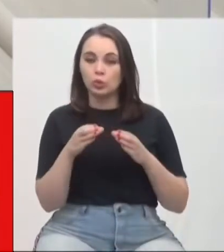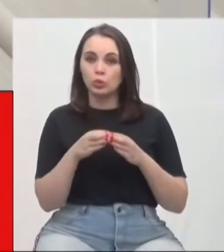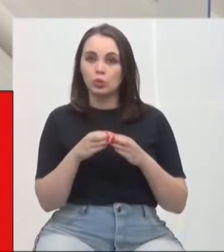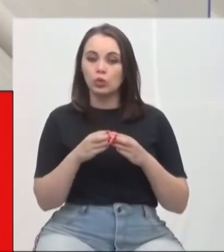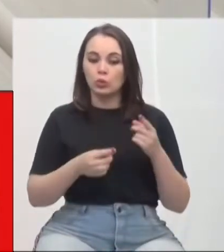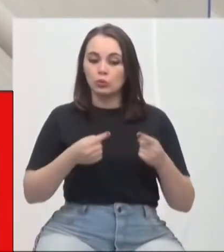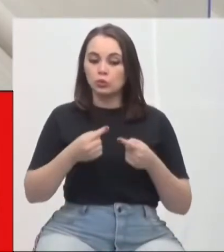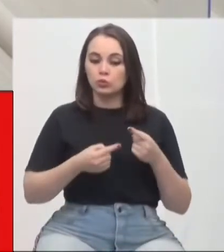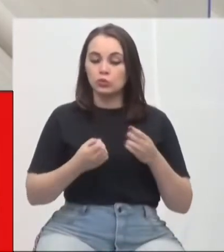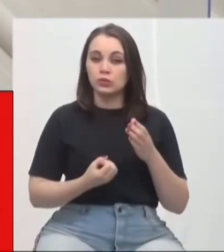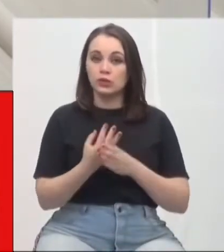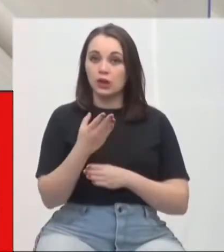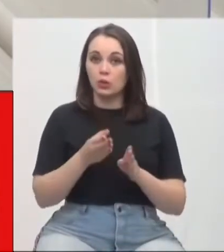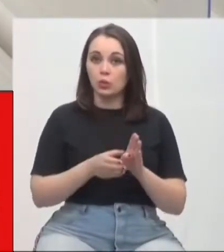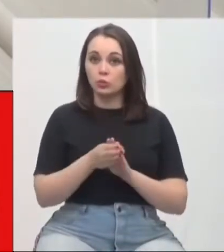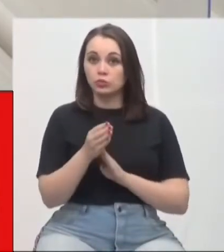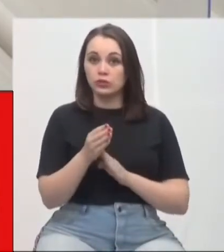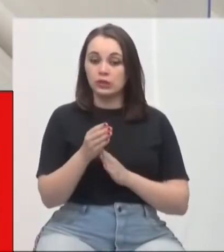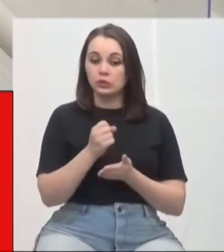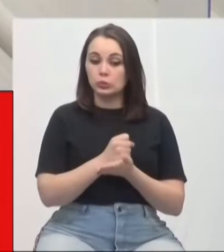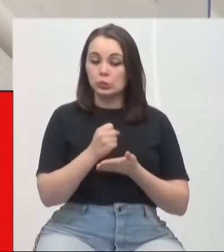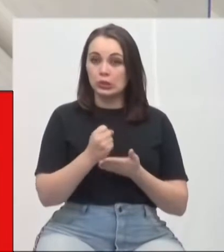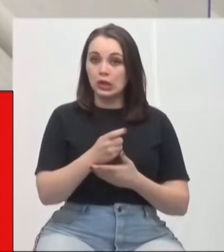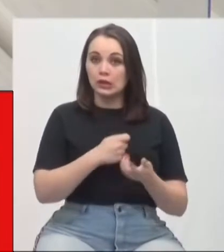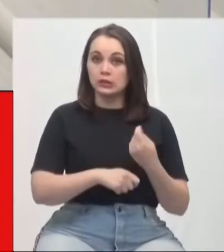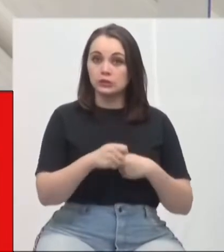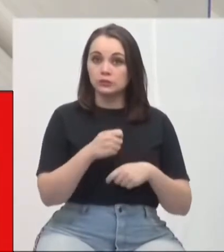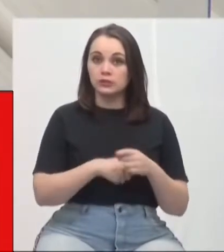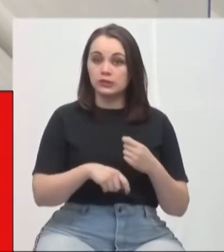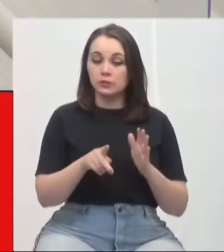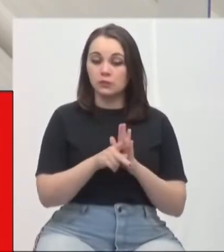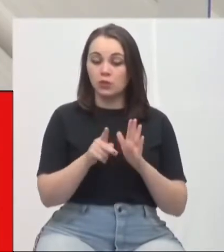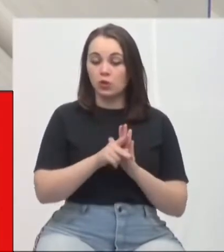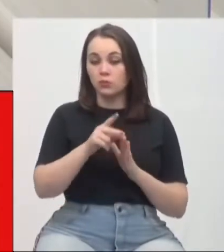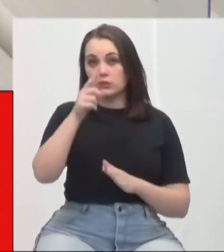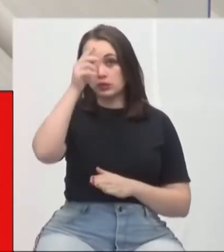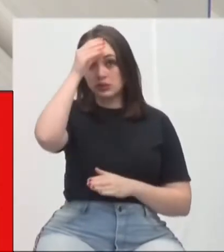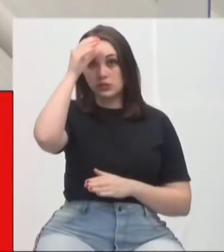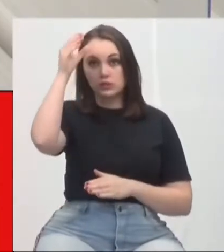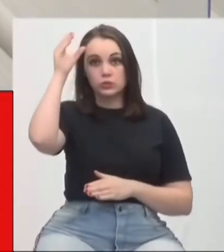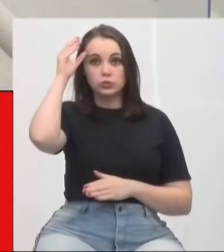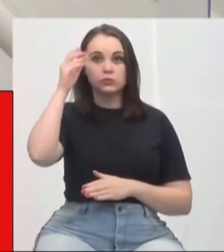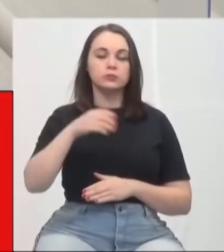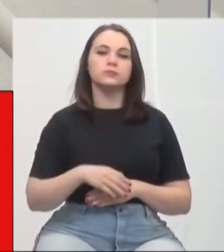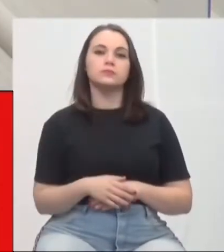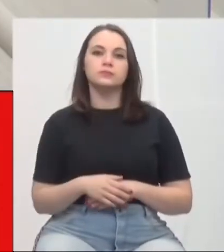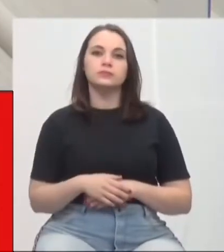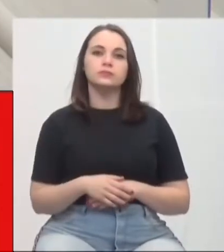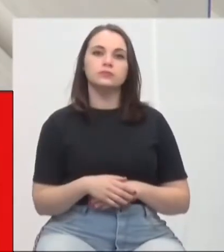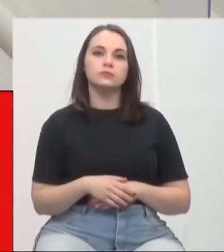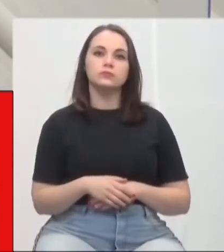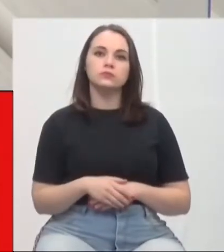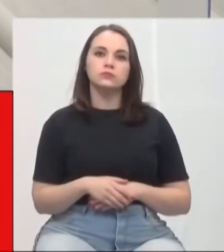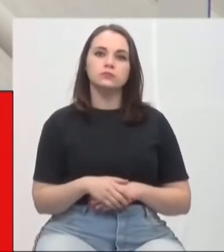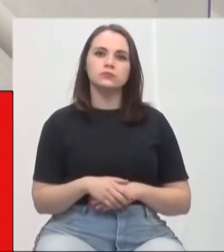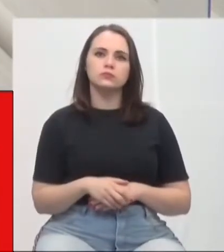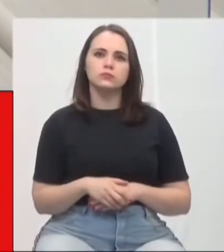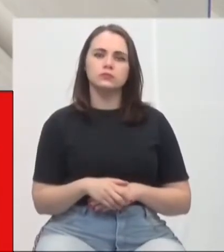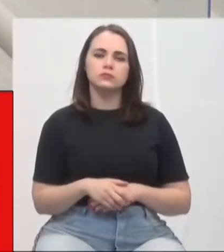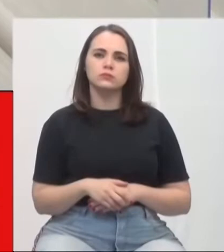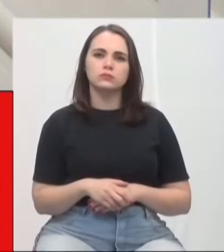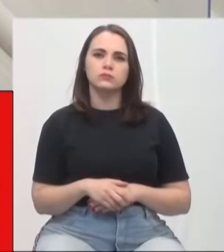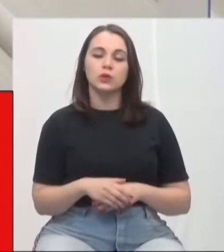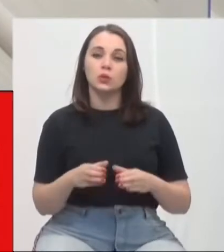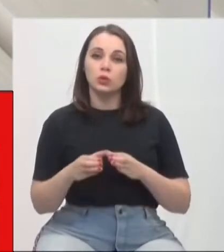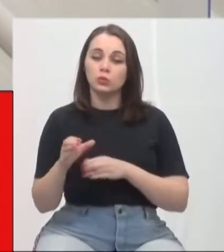disputas nos contratos administrativos celebrados pelo município de Criciúma. Dispute Board. A